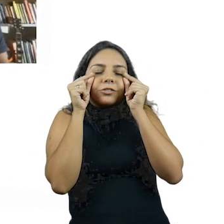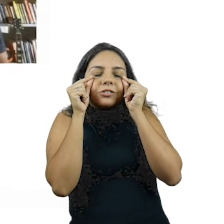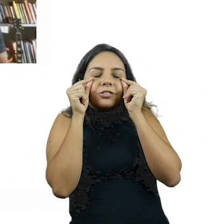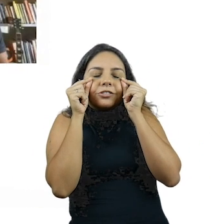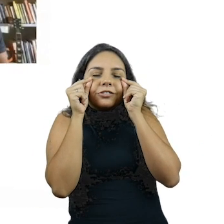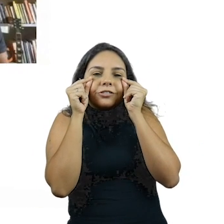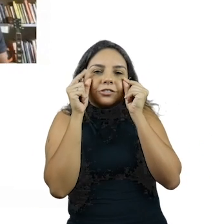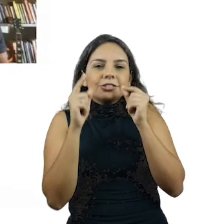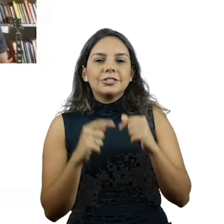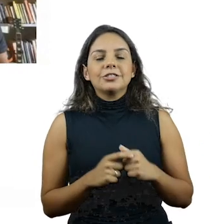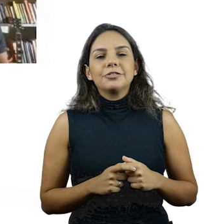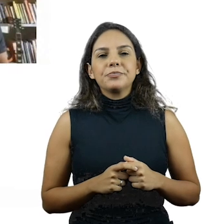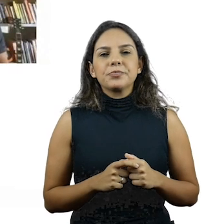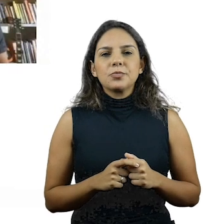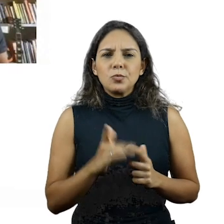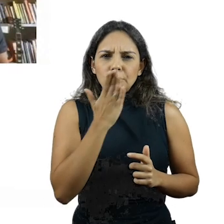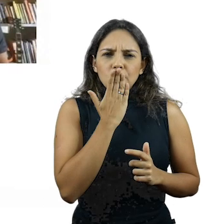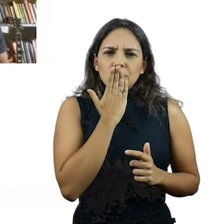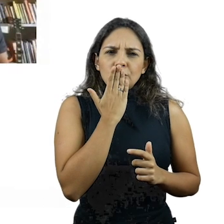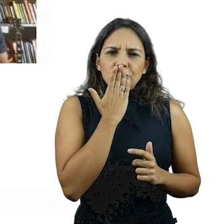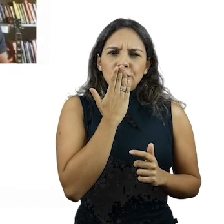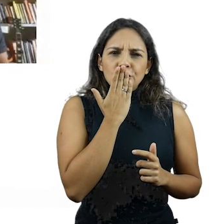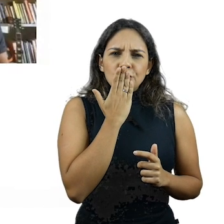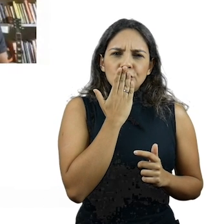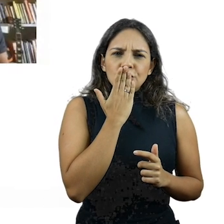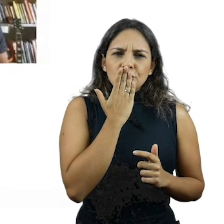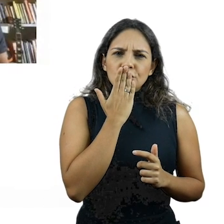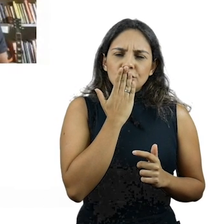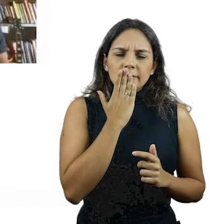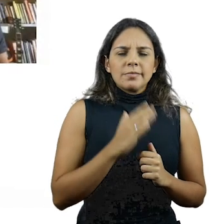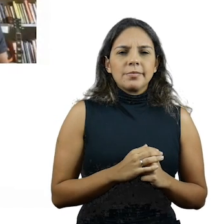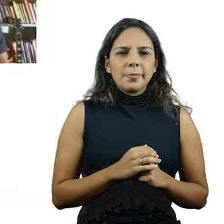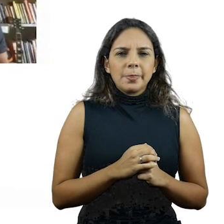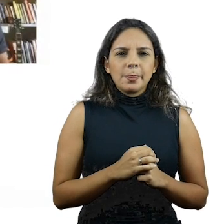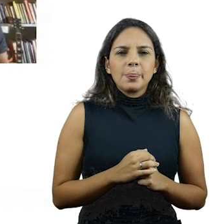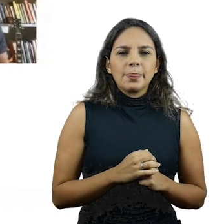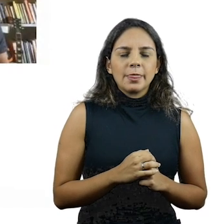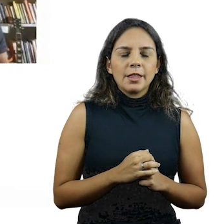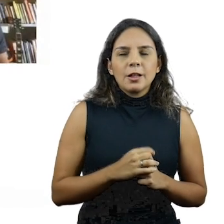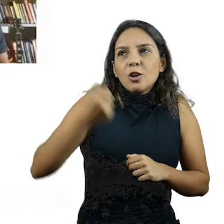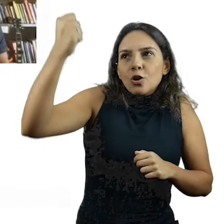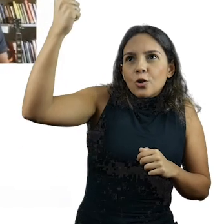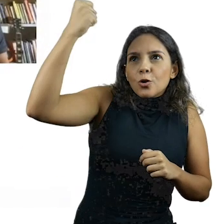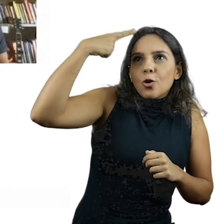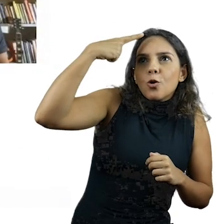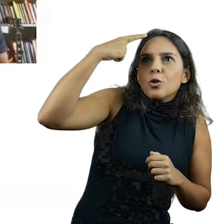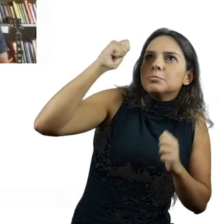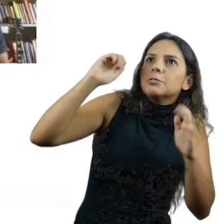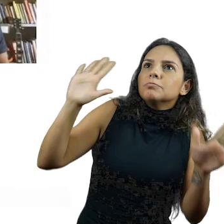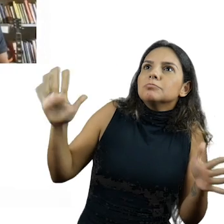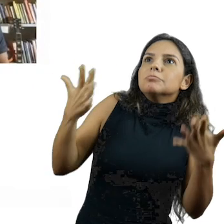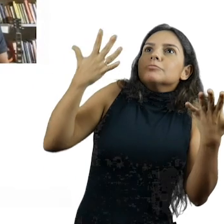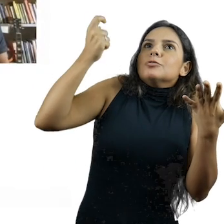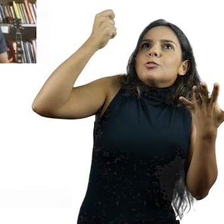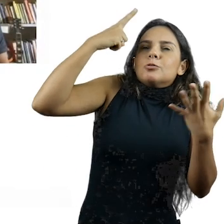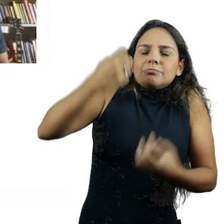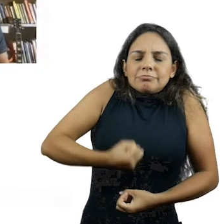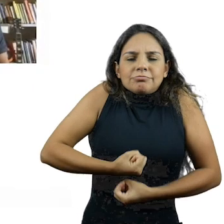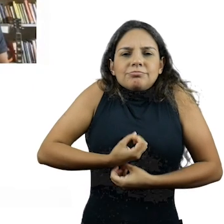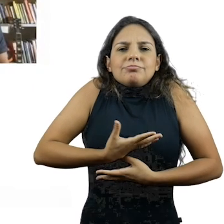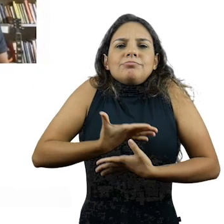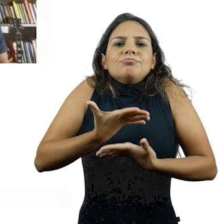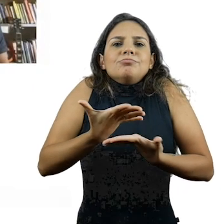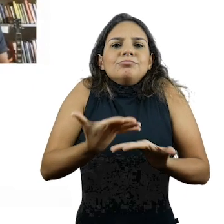descansa meus olhos, sossega minha boca, me enche de